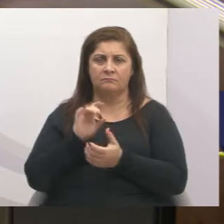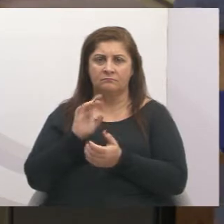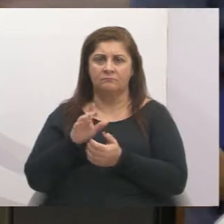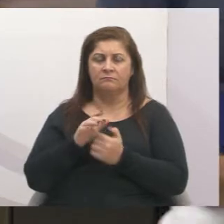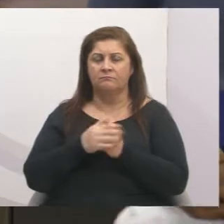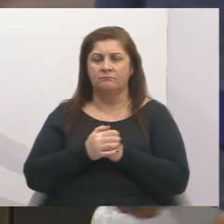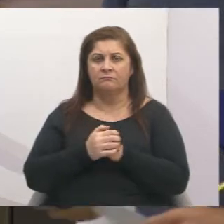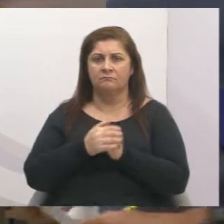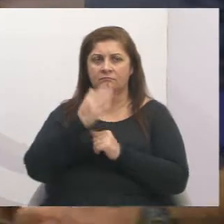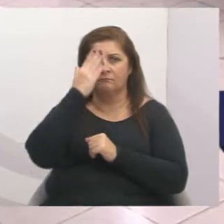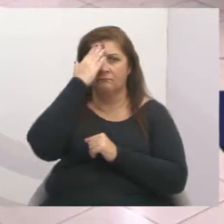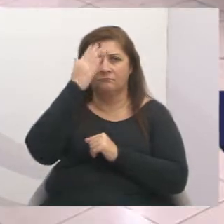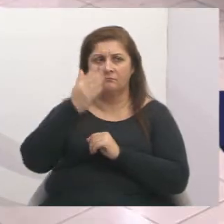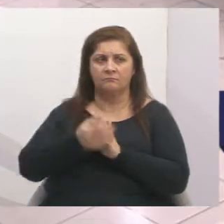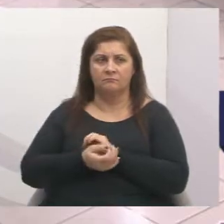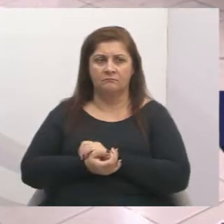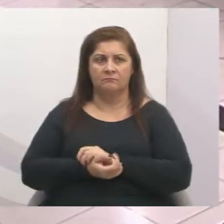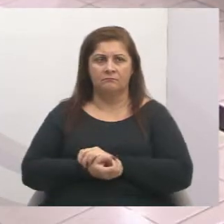obrigado.